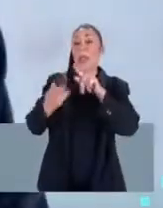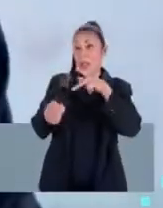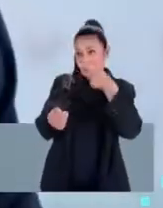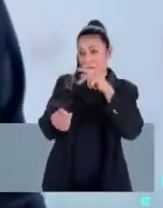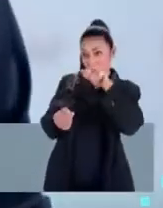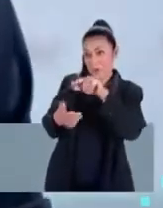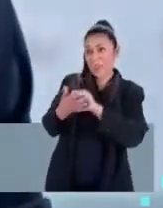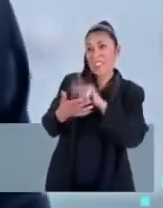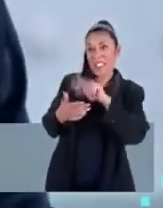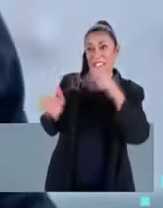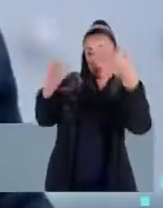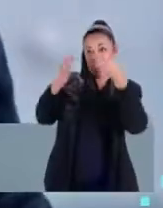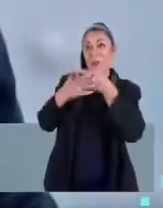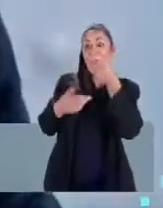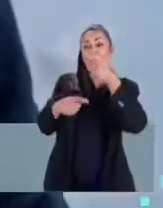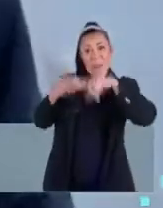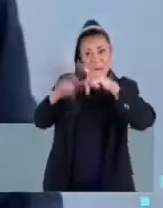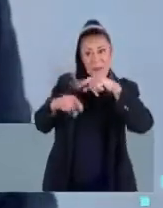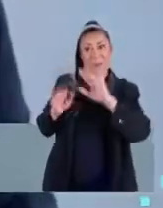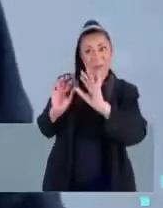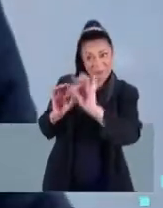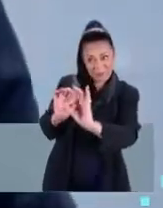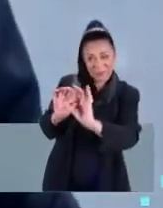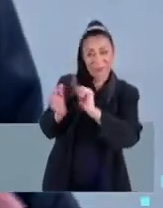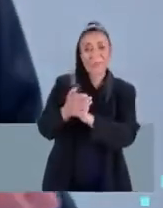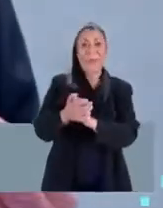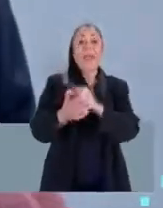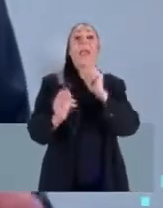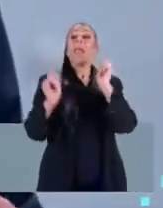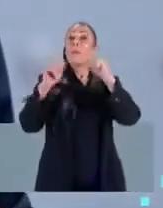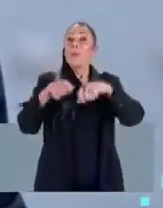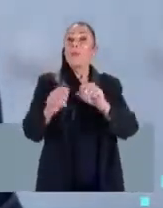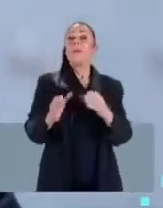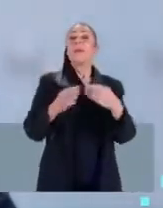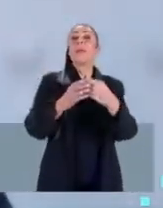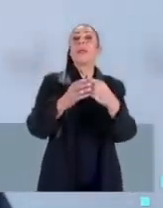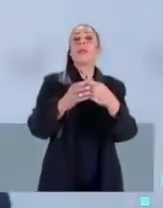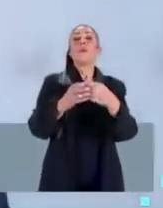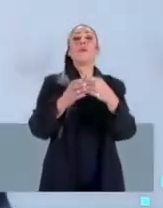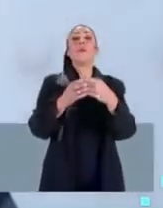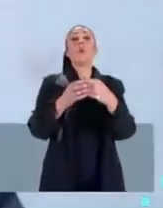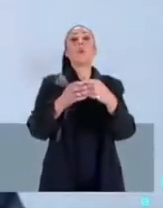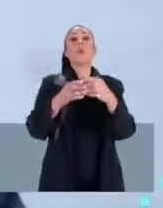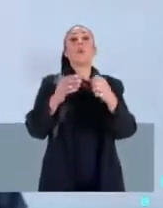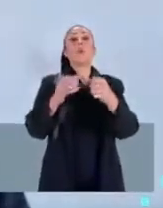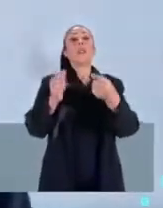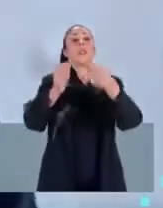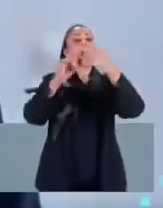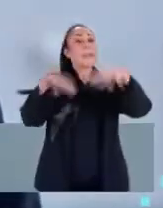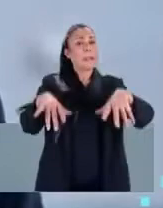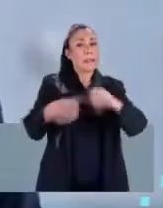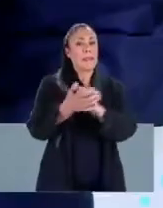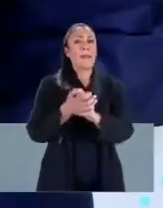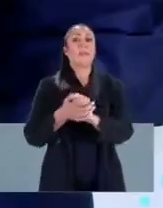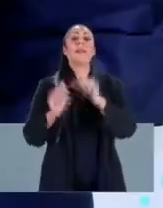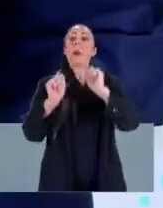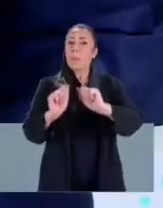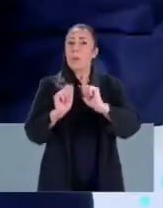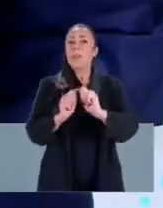para você que ele é meio chucro, fala palavrão. Ora, ele poderia ter montado um comitê de crise. Ele poderia ter ouvido